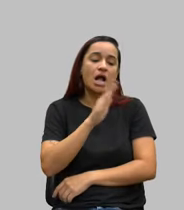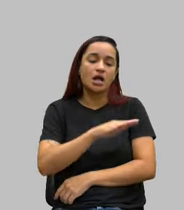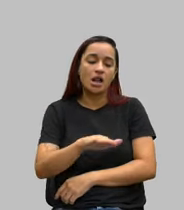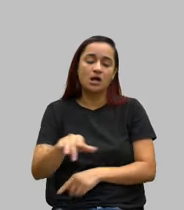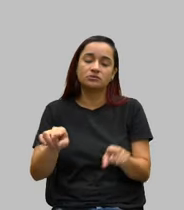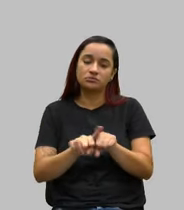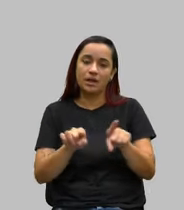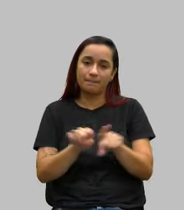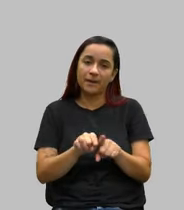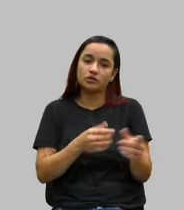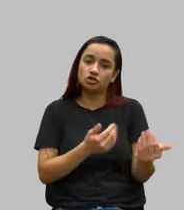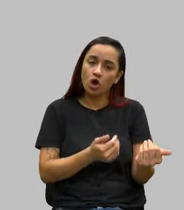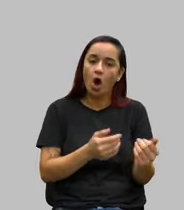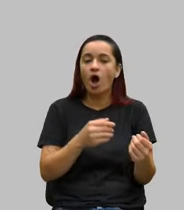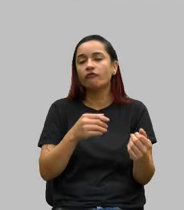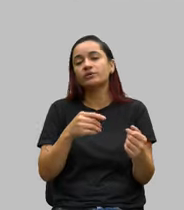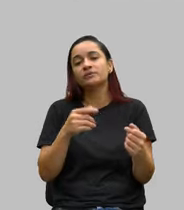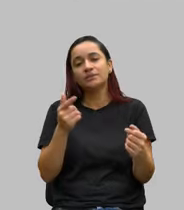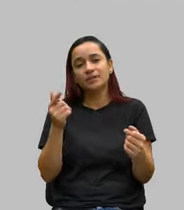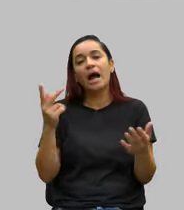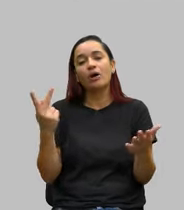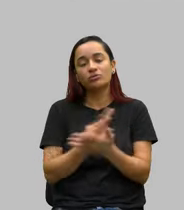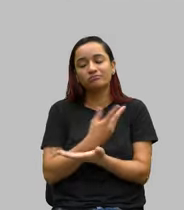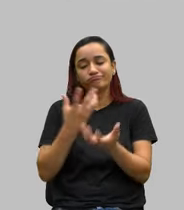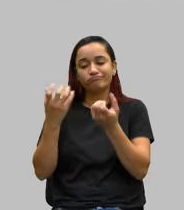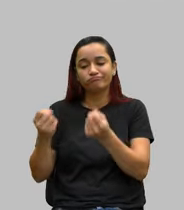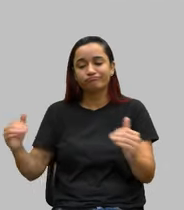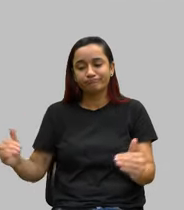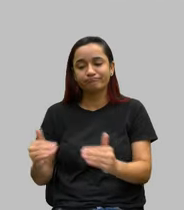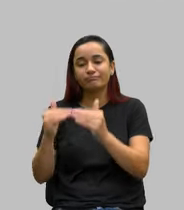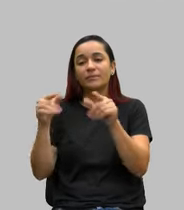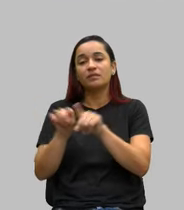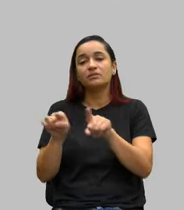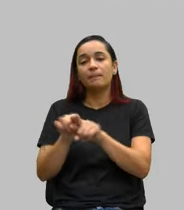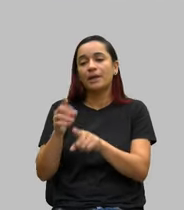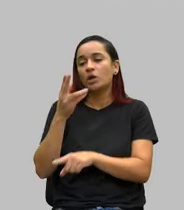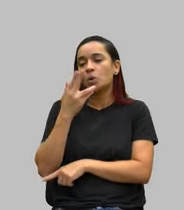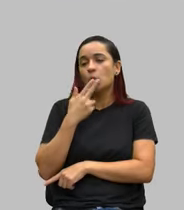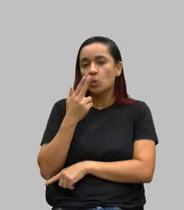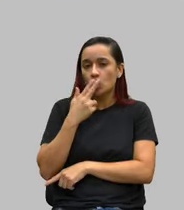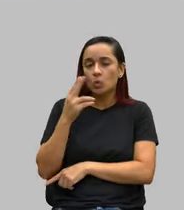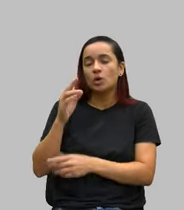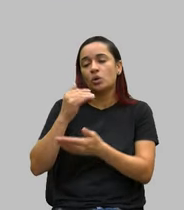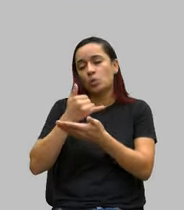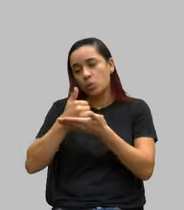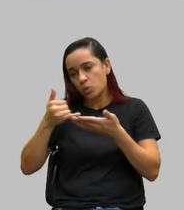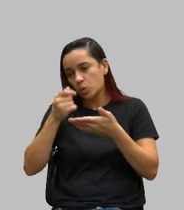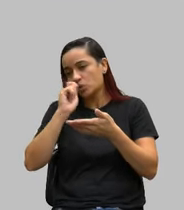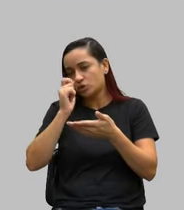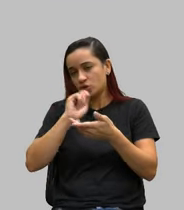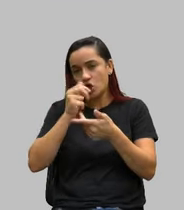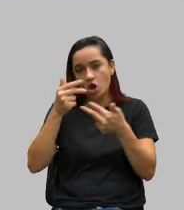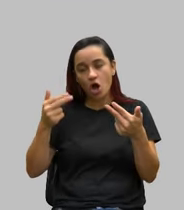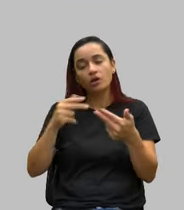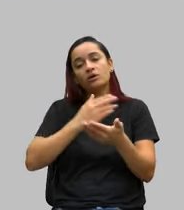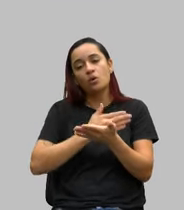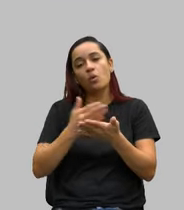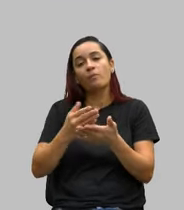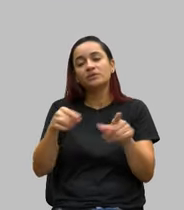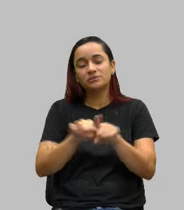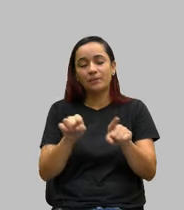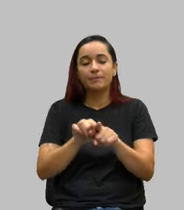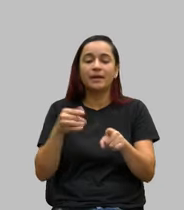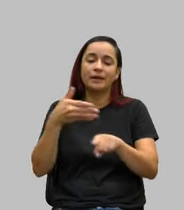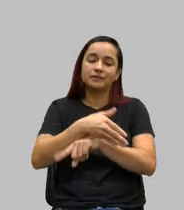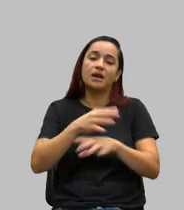famílias normalmente envereda na droga e enveredando na droga vai enveredar enveredar no mundo da criminalidade